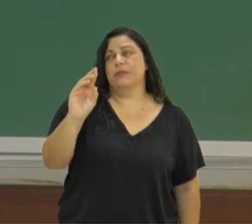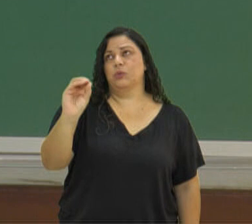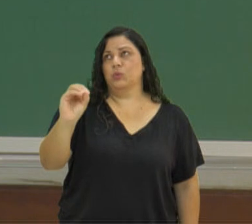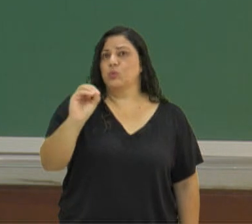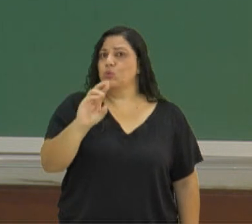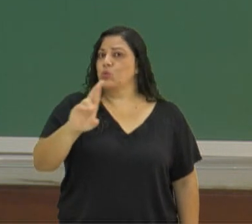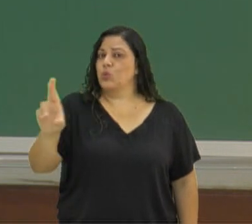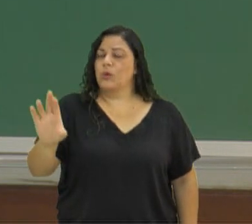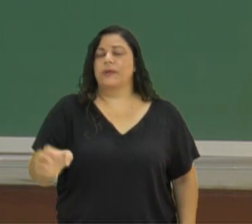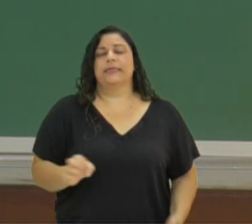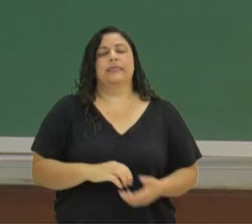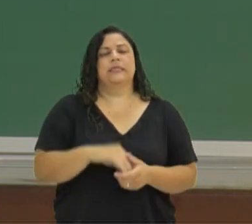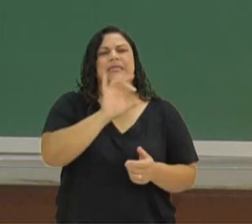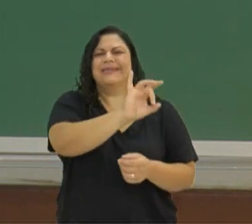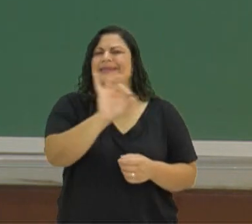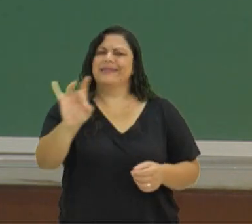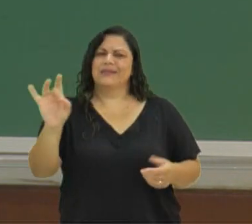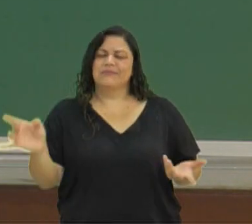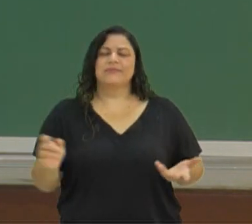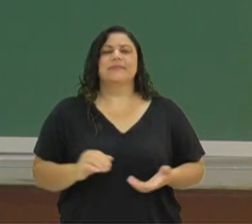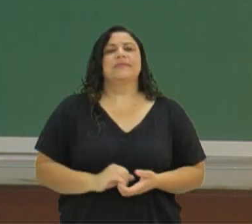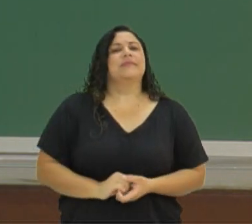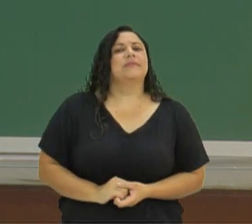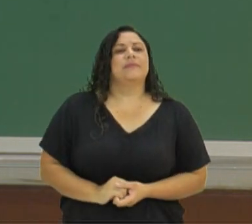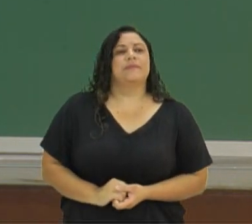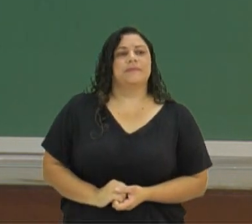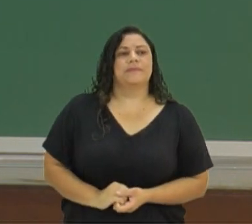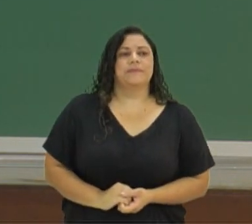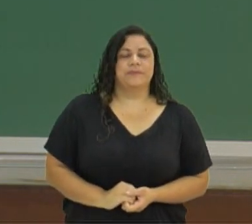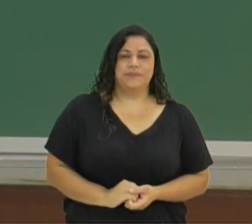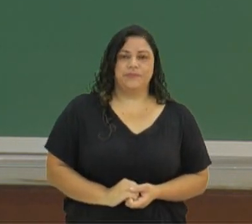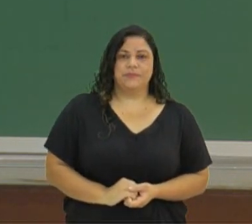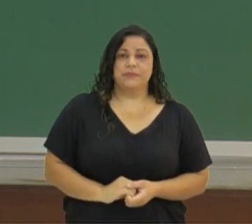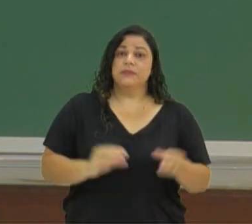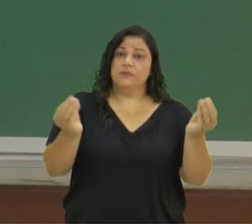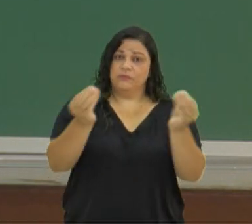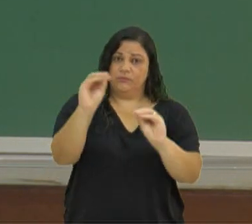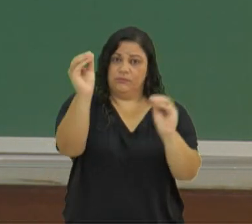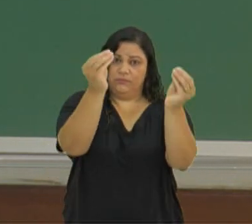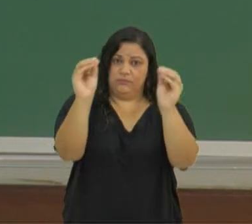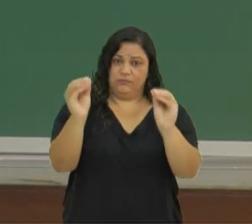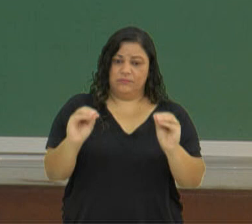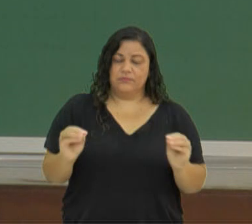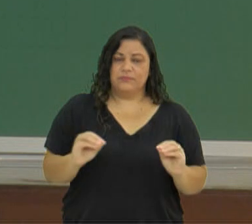cavalo, a primeira letra de cada peça. Ok? Você vai completar isso aqui.